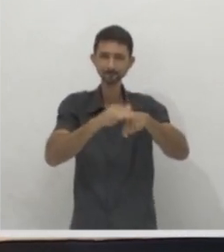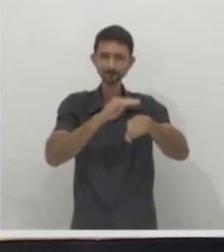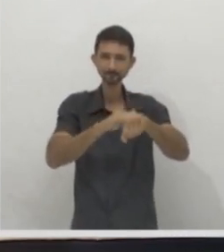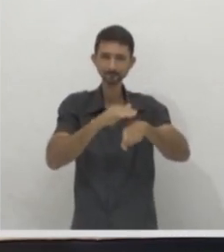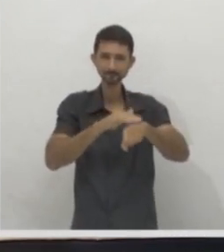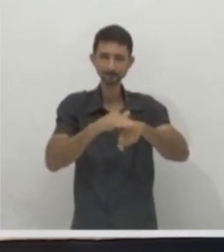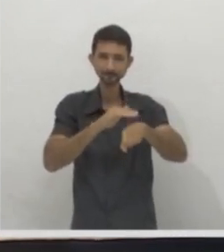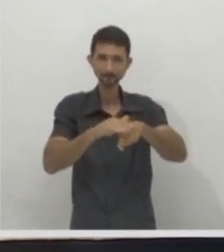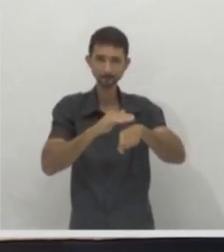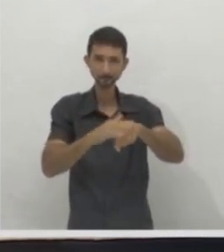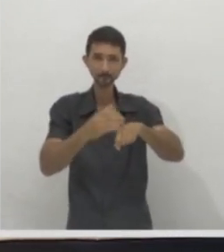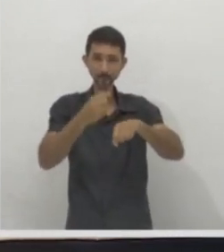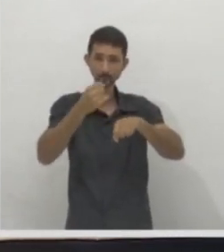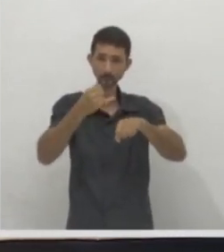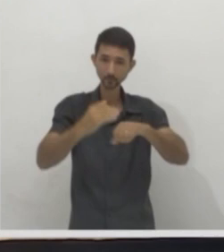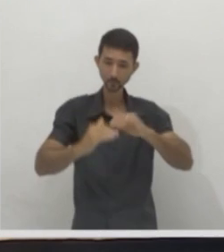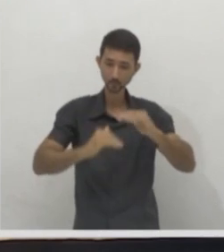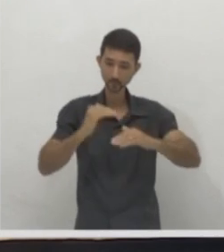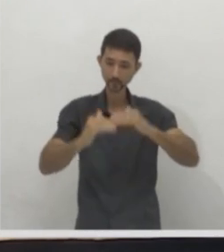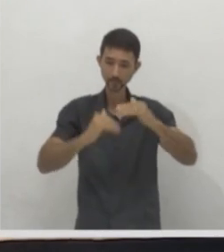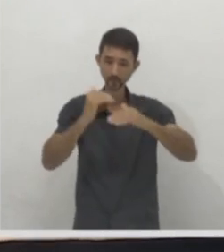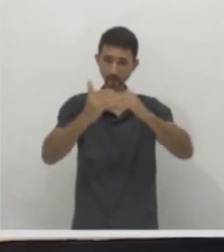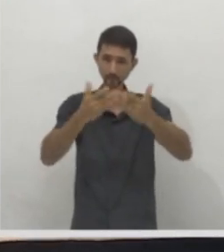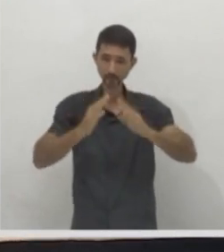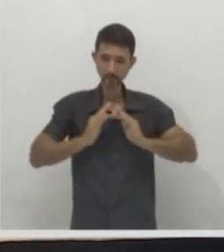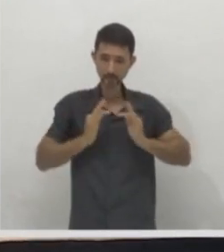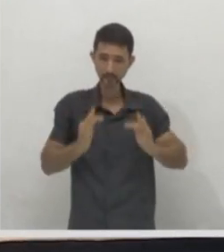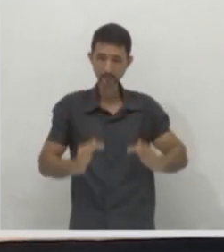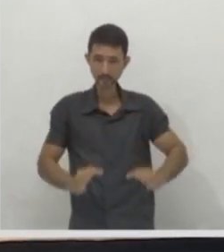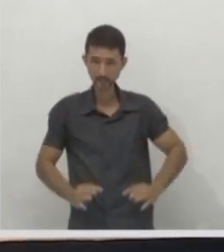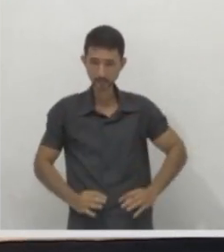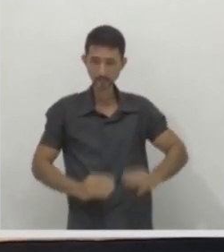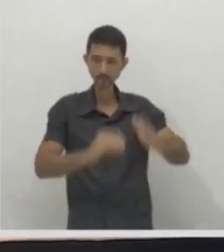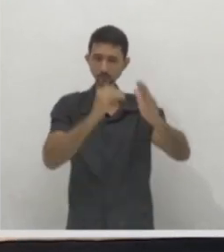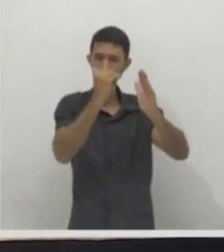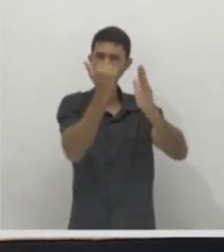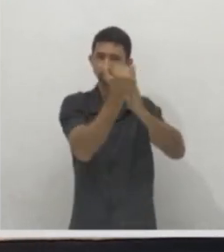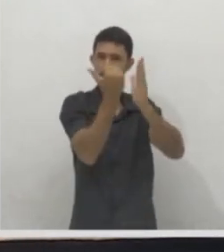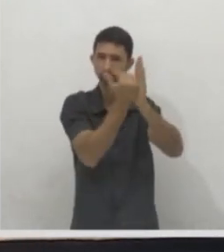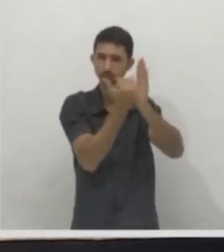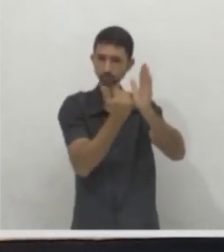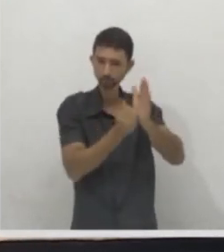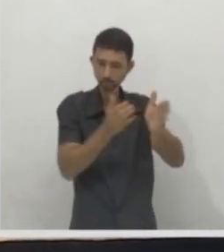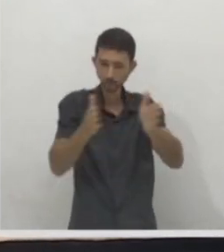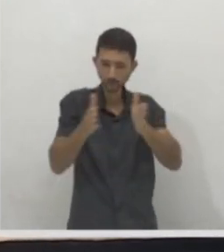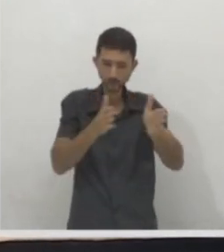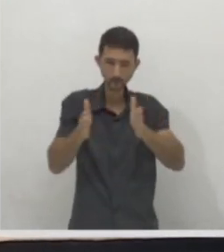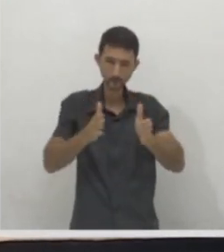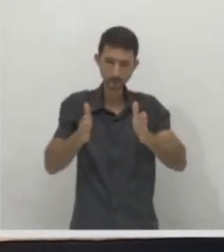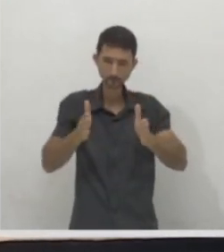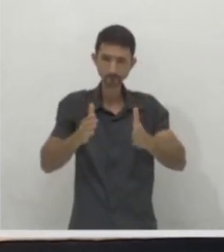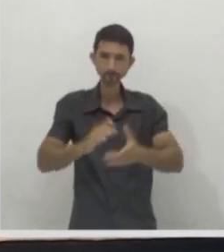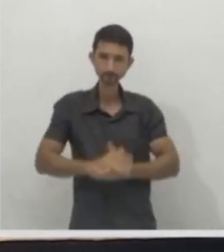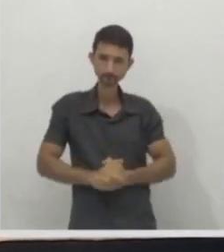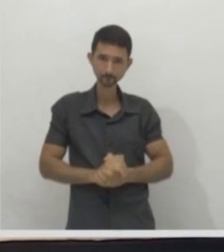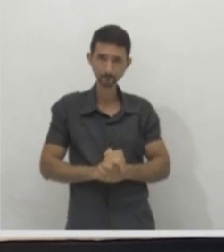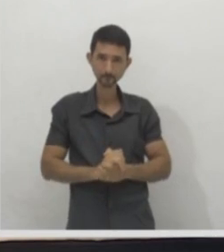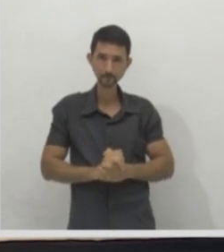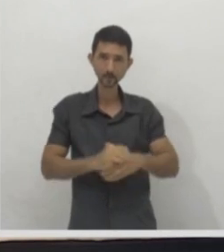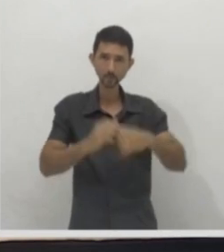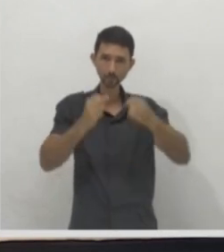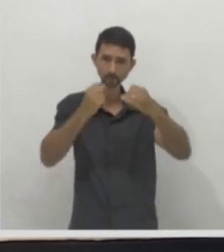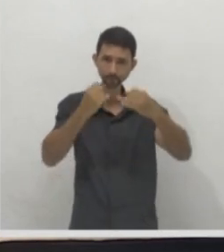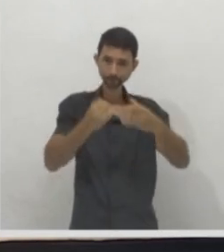né, abordando o desenvolvimento técnico de cada fase ou período. E nesse período